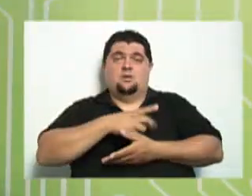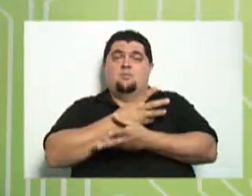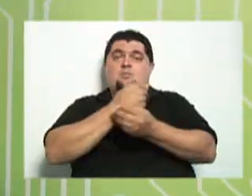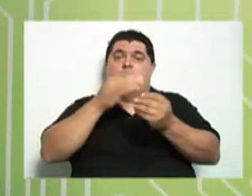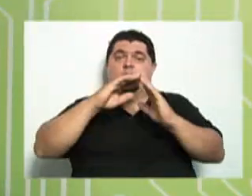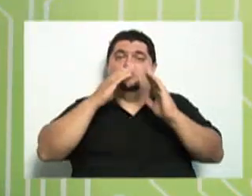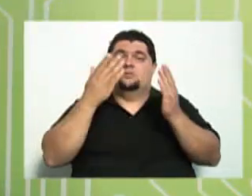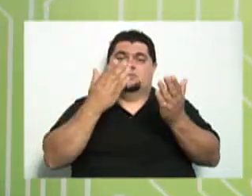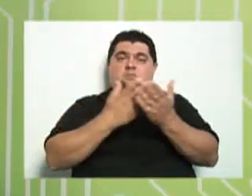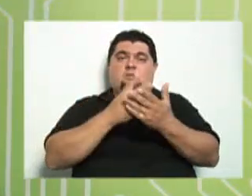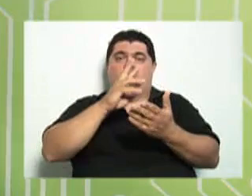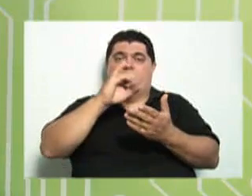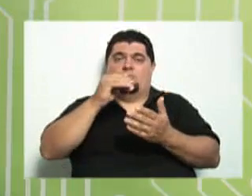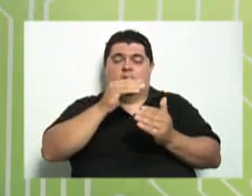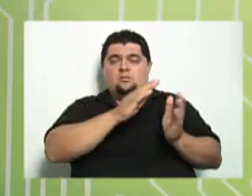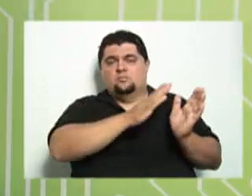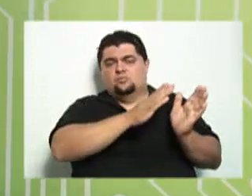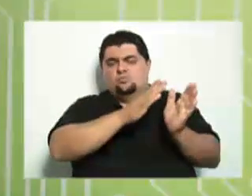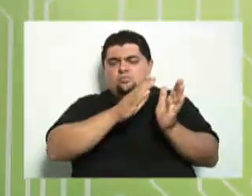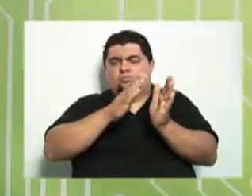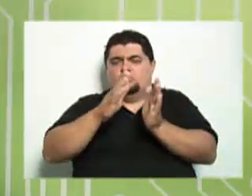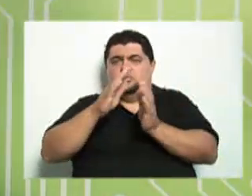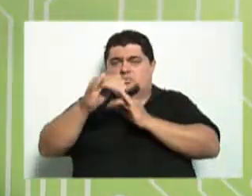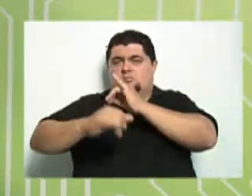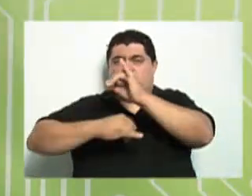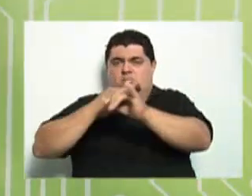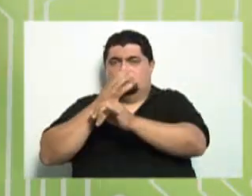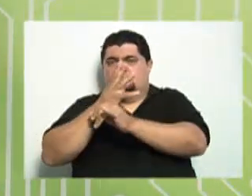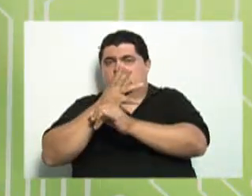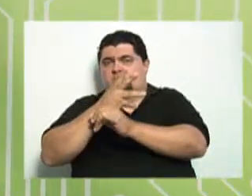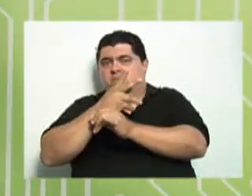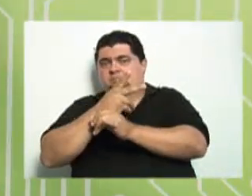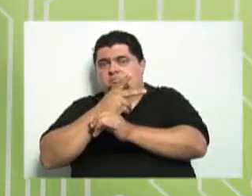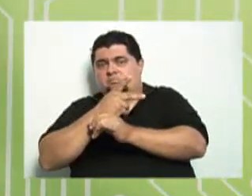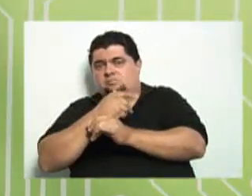outras escolas que vão participar com a gente sem ter esse acesso à internet e que não estão